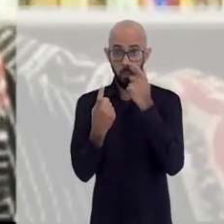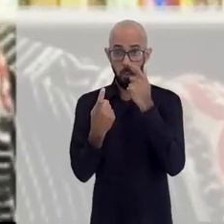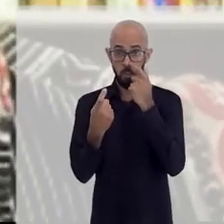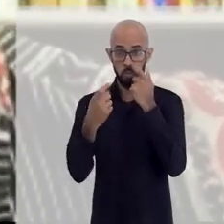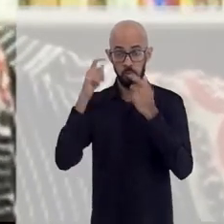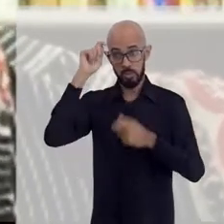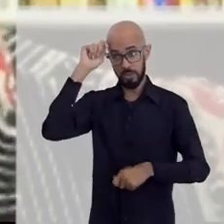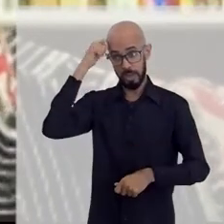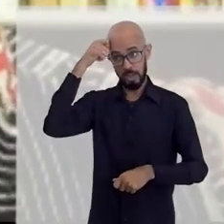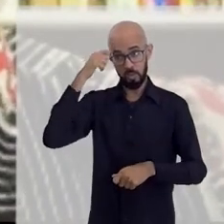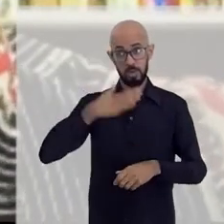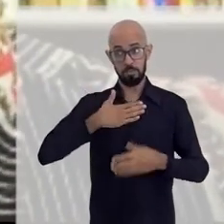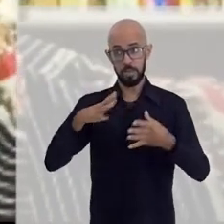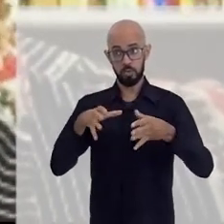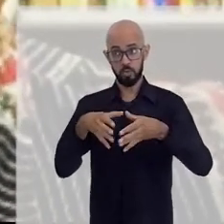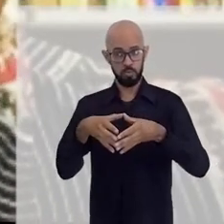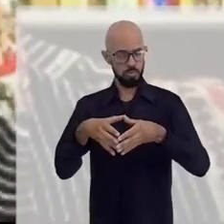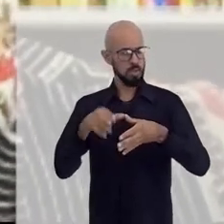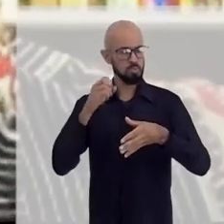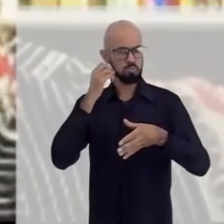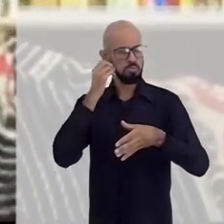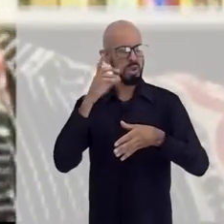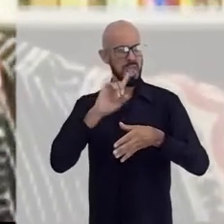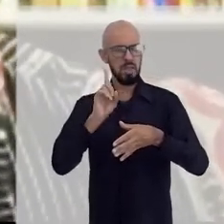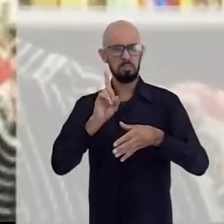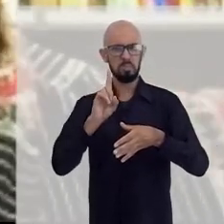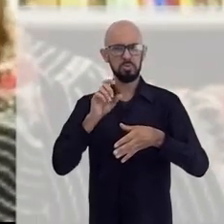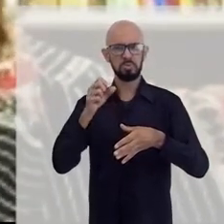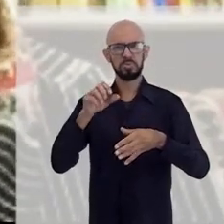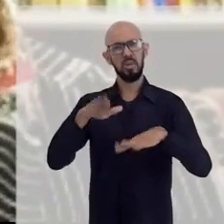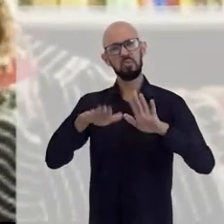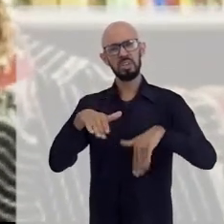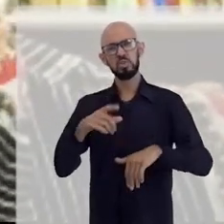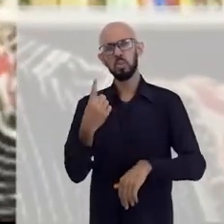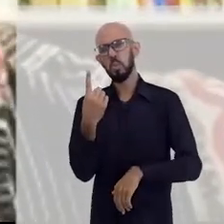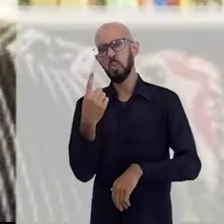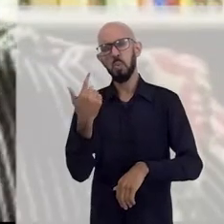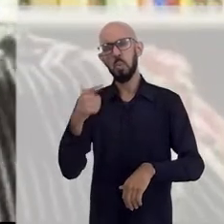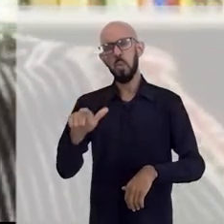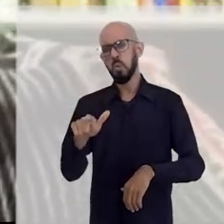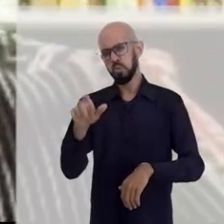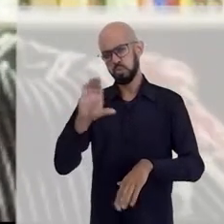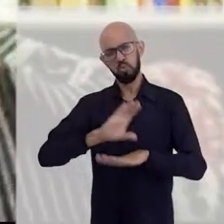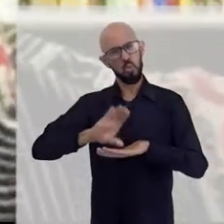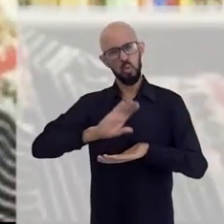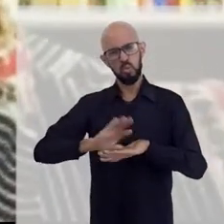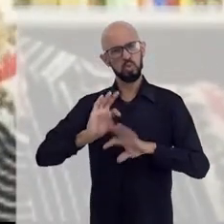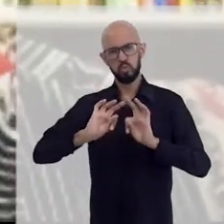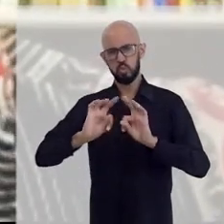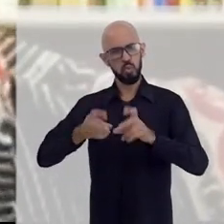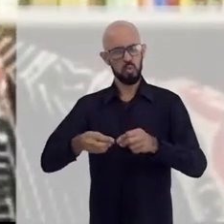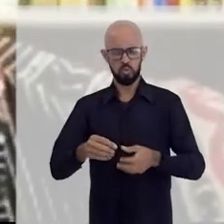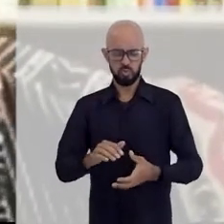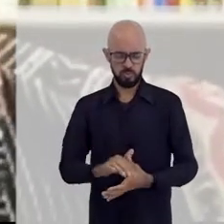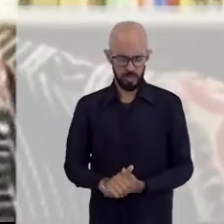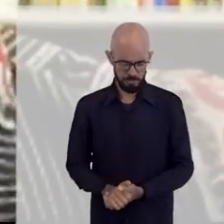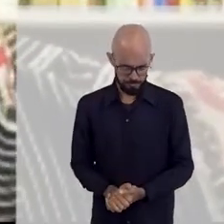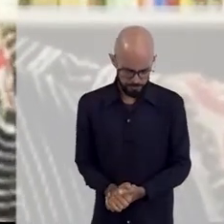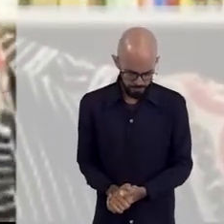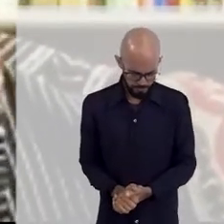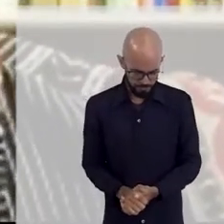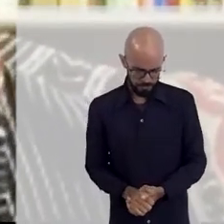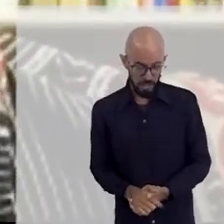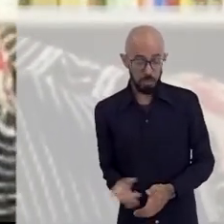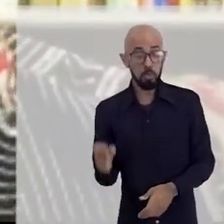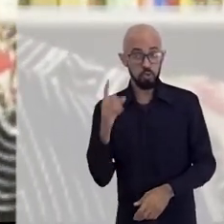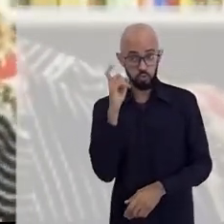na minha sala, né, na minha turma. Eu não lembro de ter nenhum... Talvez eu tivesse um colega negro assim, no curso inteiro, né, não só na minha turma. Então,